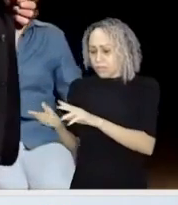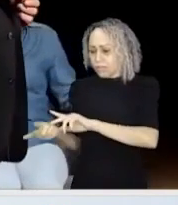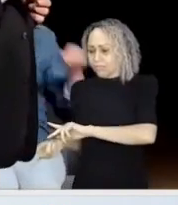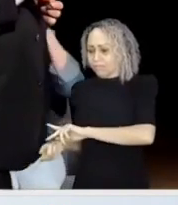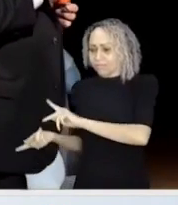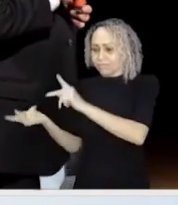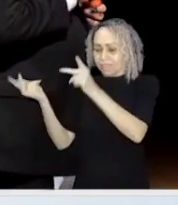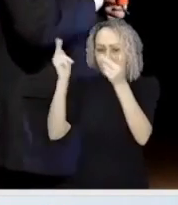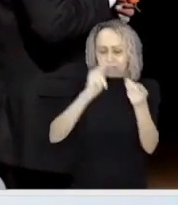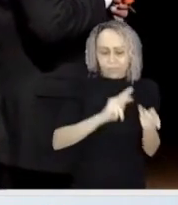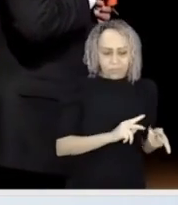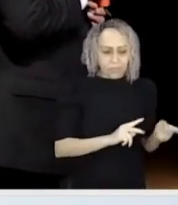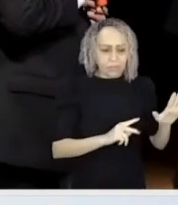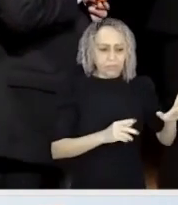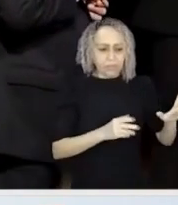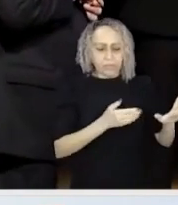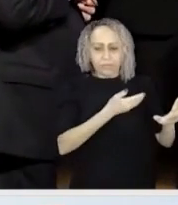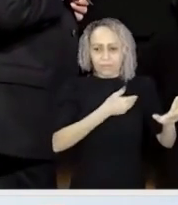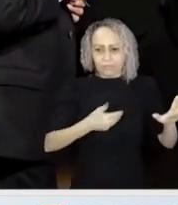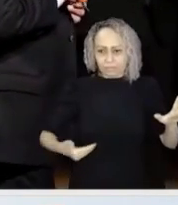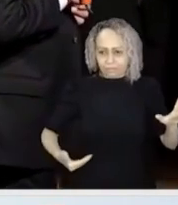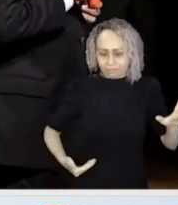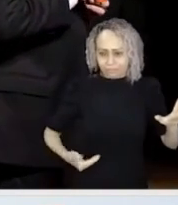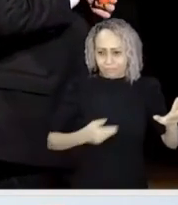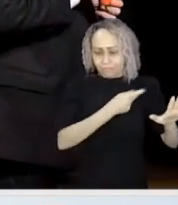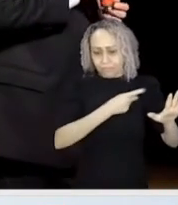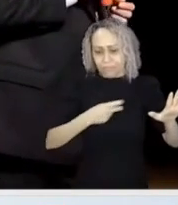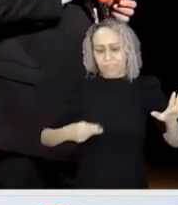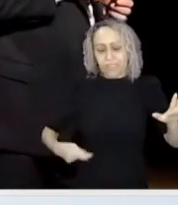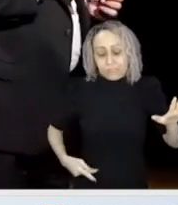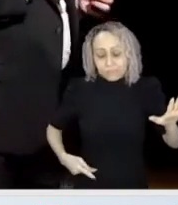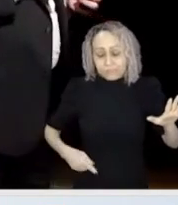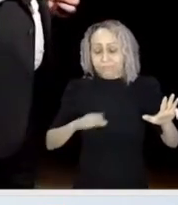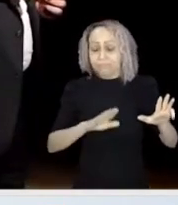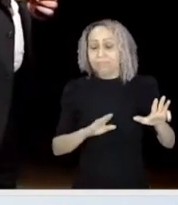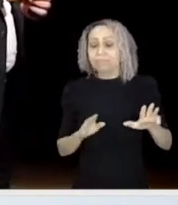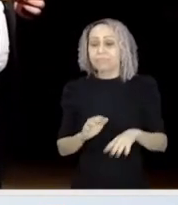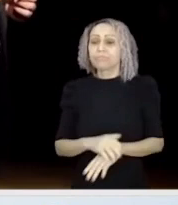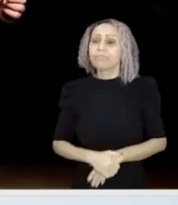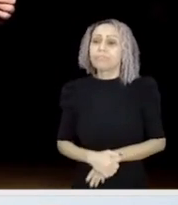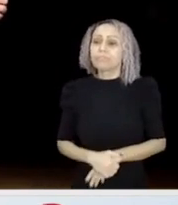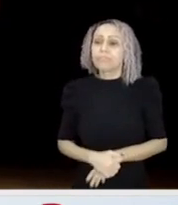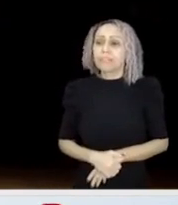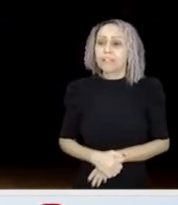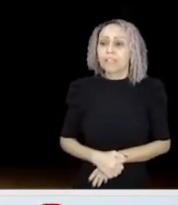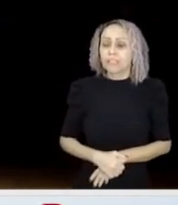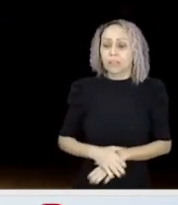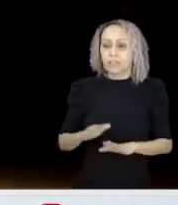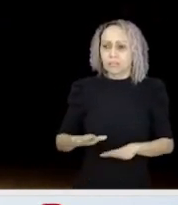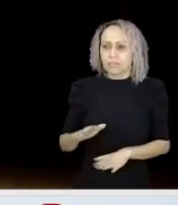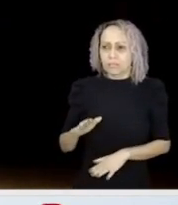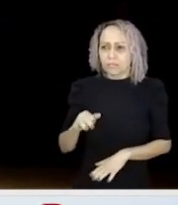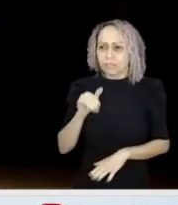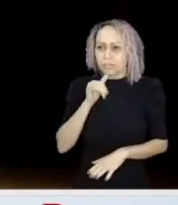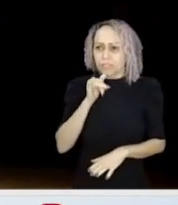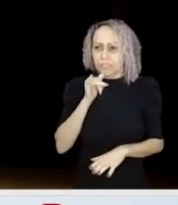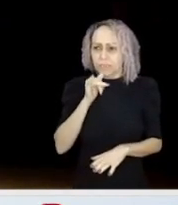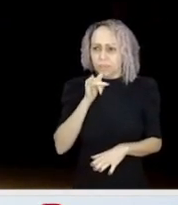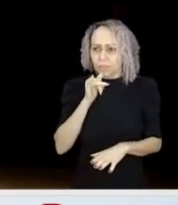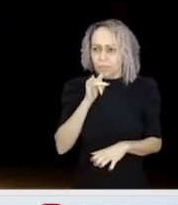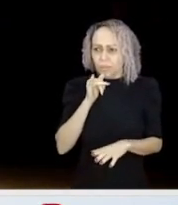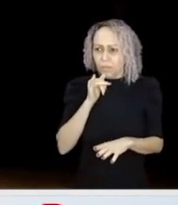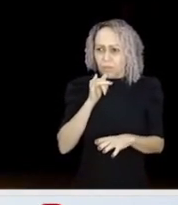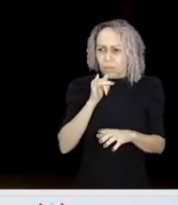só alegria. De onde vai sair dinheiro sem estabilidade? Sabe, Em quem vai pagar a conta? sabe o que é engraçado nessa história? É que o pessoal na internet